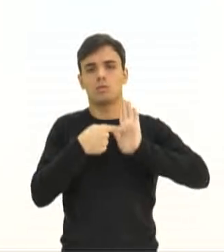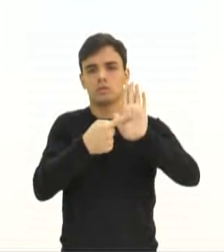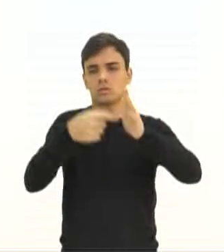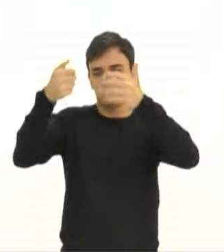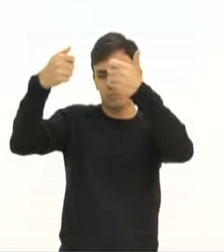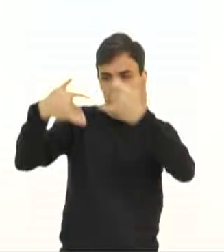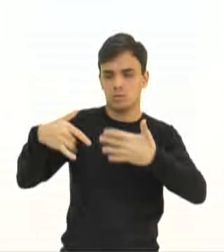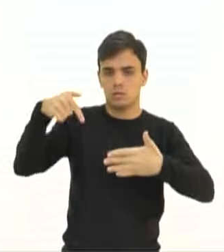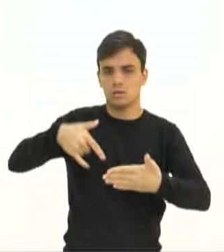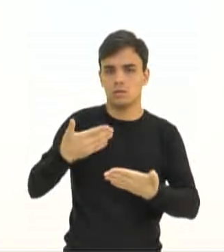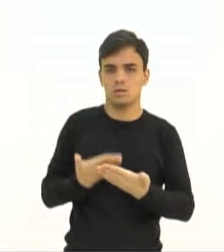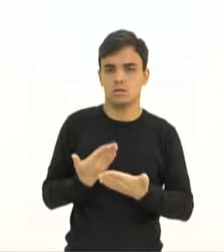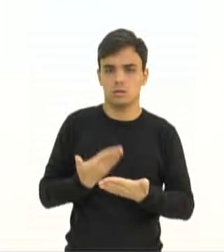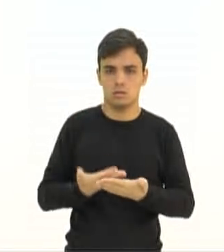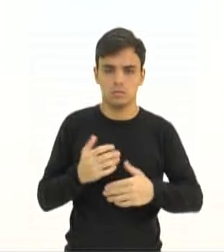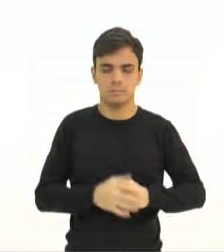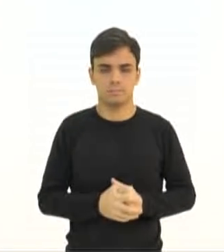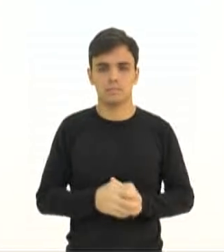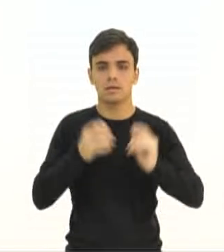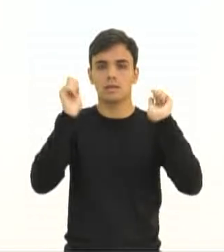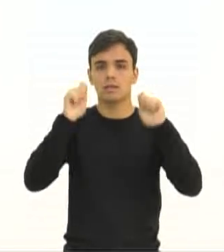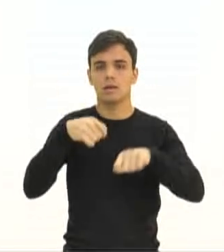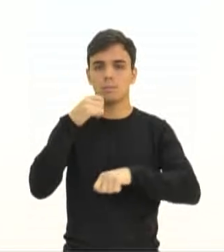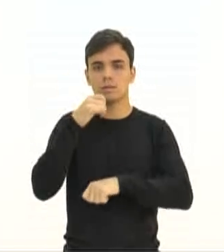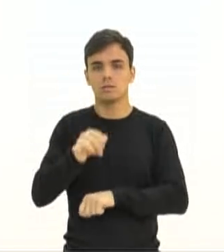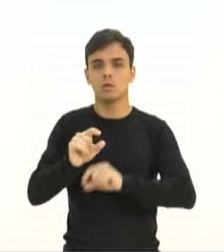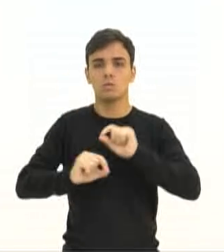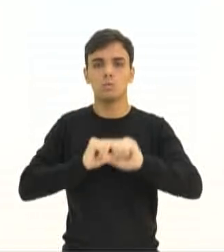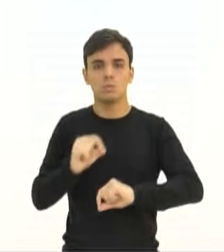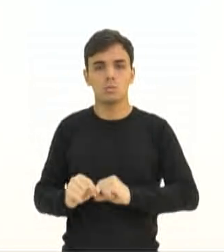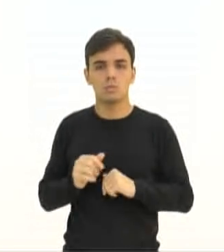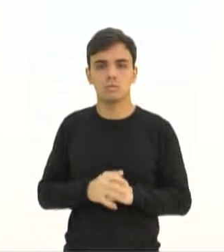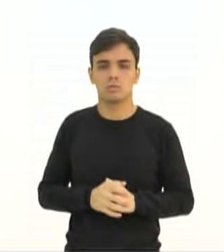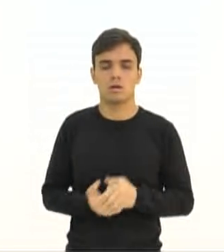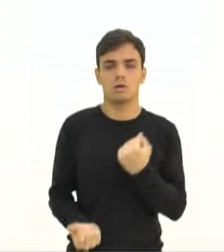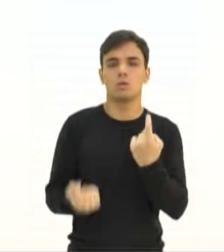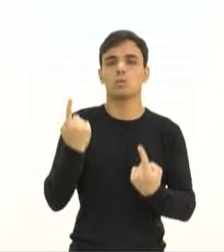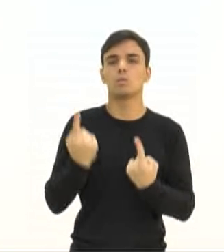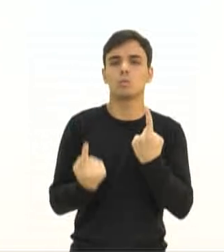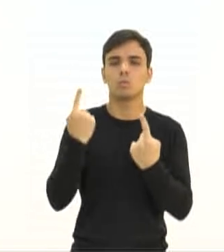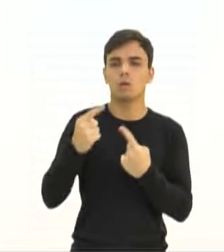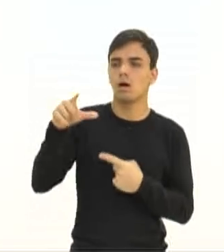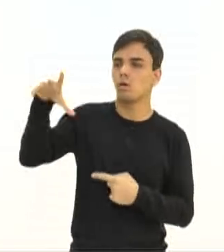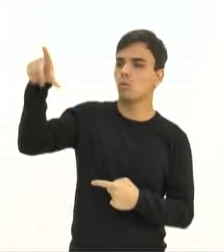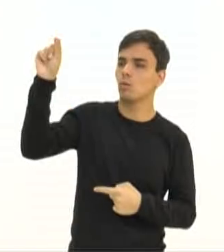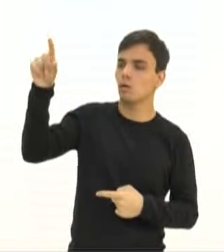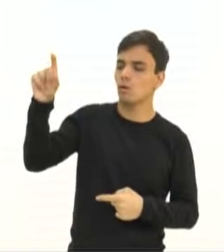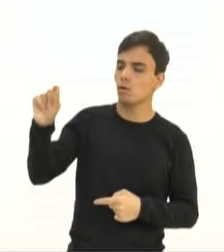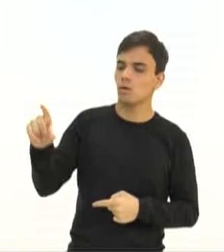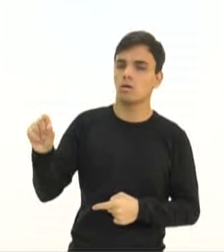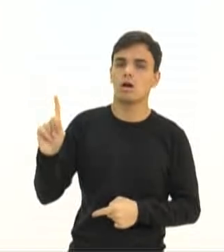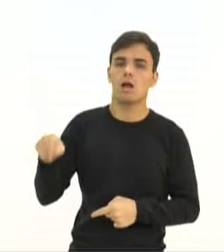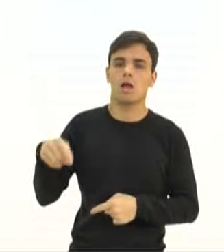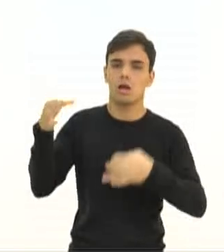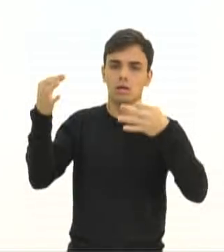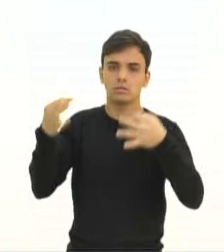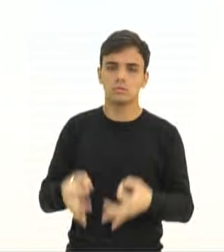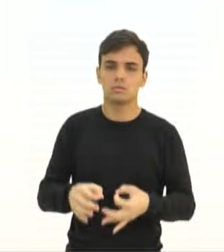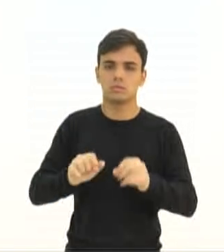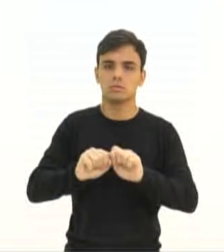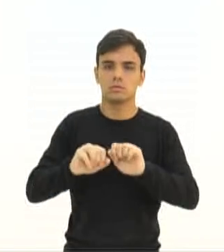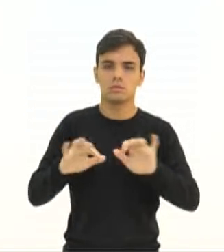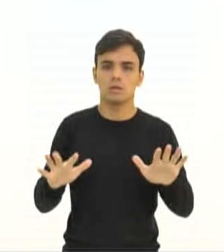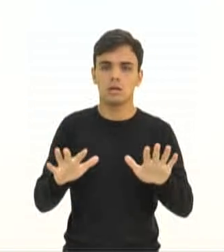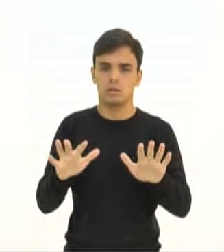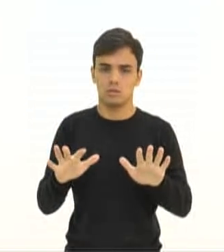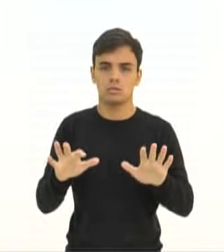explicados na aula de hoje, podemos dizer que qual das afirmações aqui é correta em relação